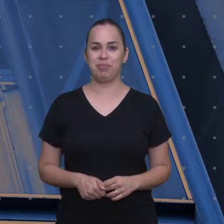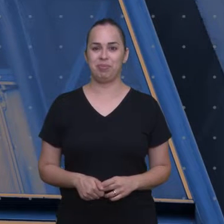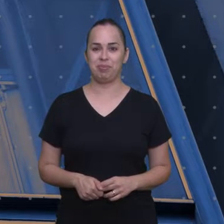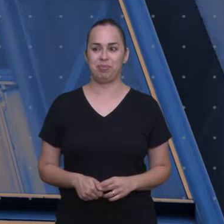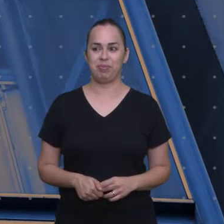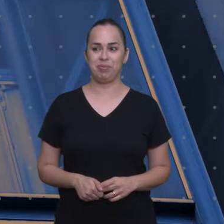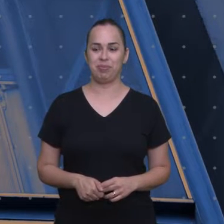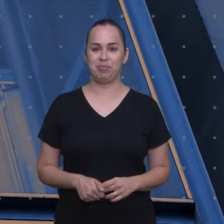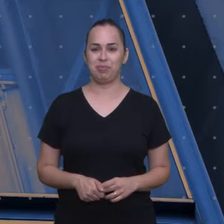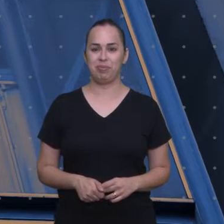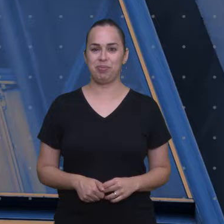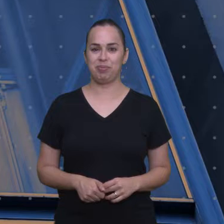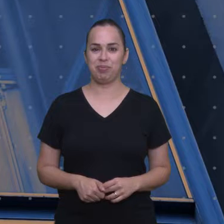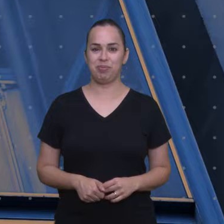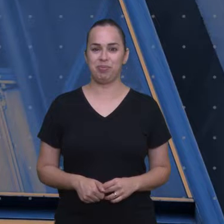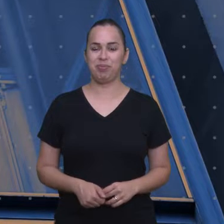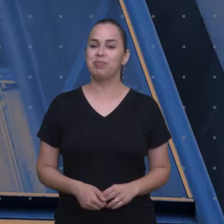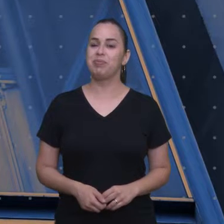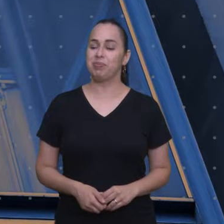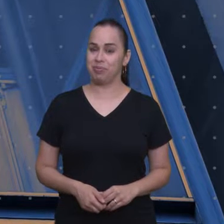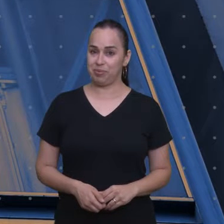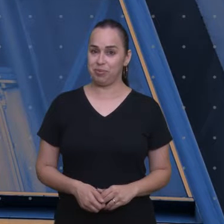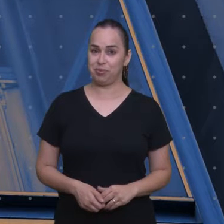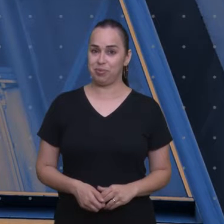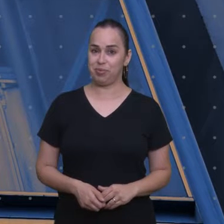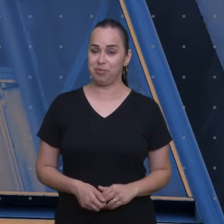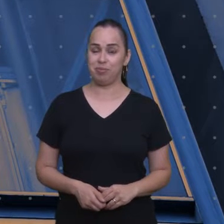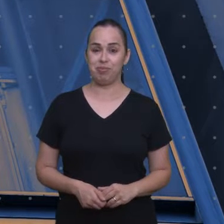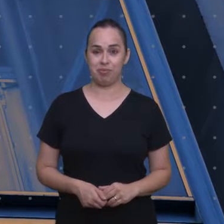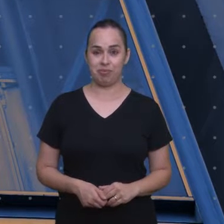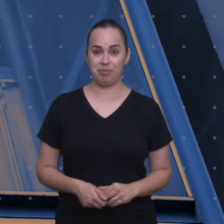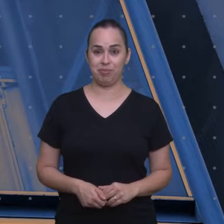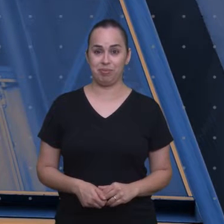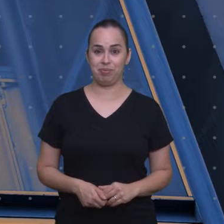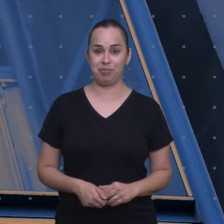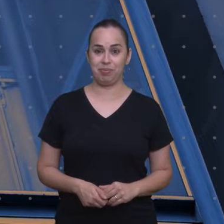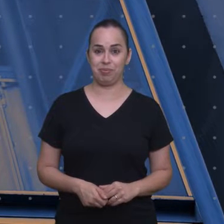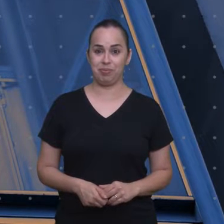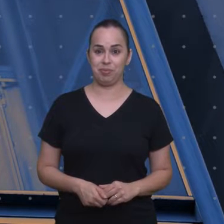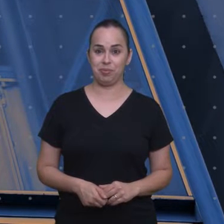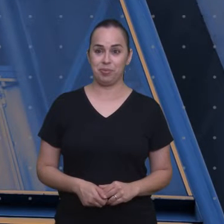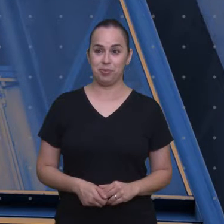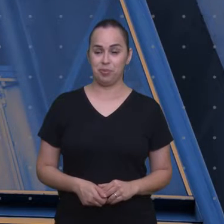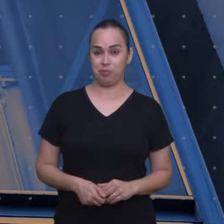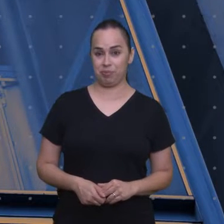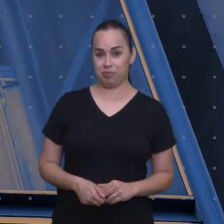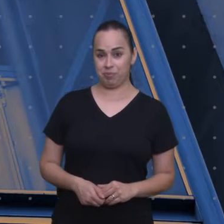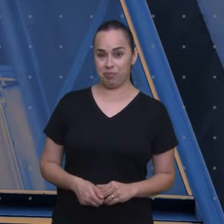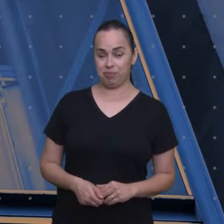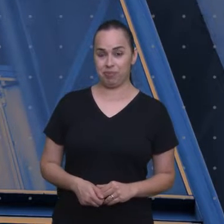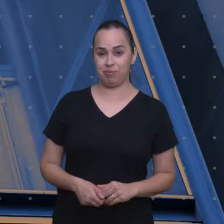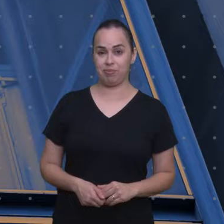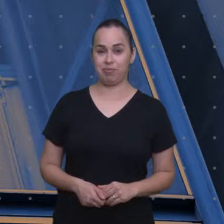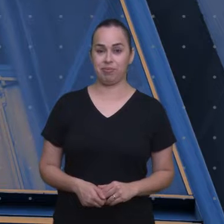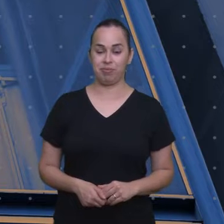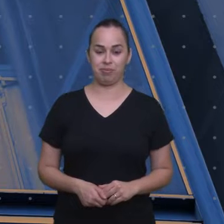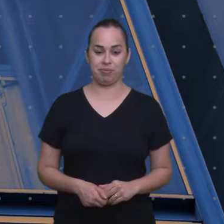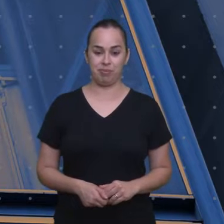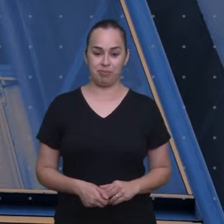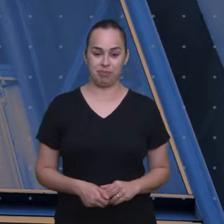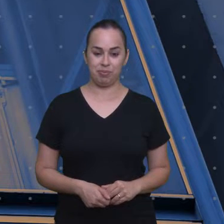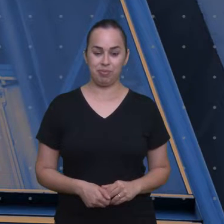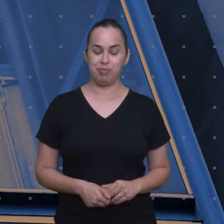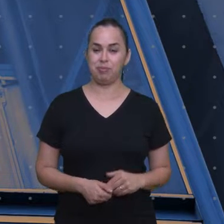cozinha, auxiliares de limpeza, auxiliares de produção, churrasqueiro, confeiteiro, consultor de